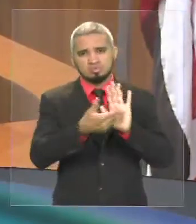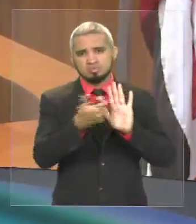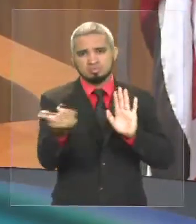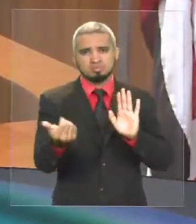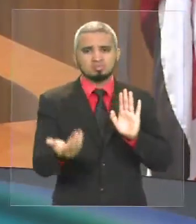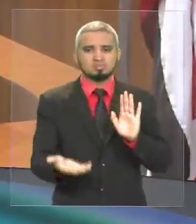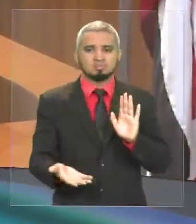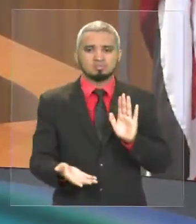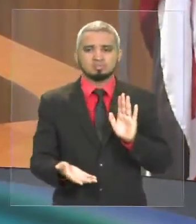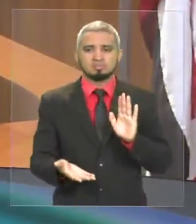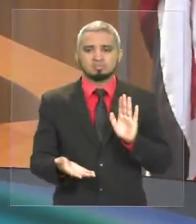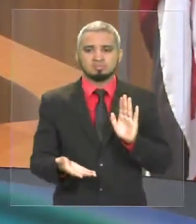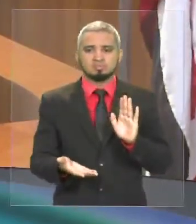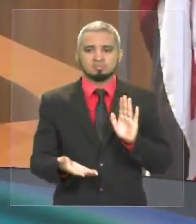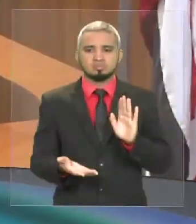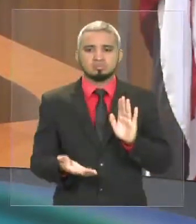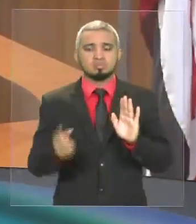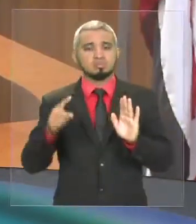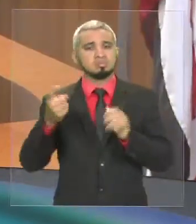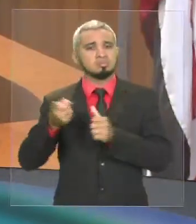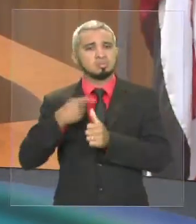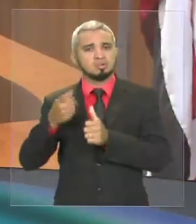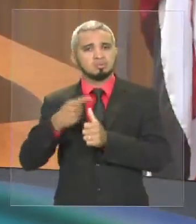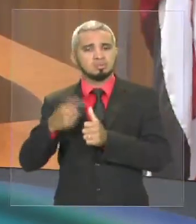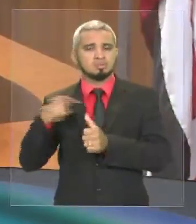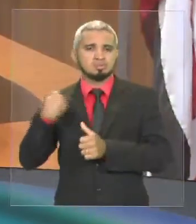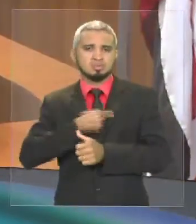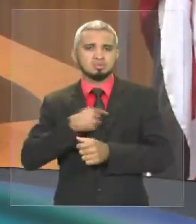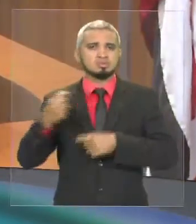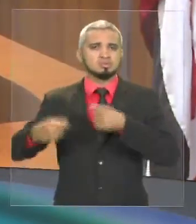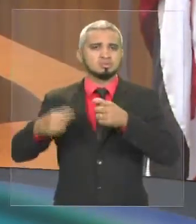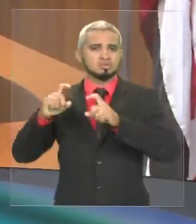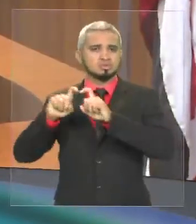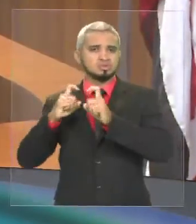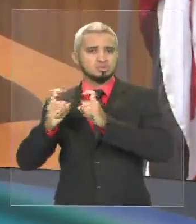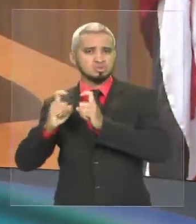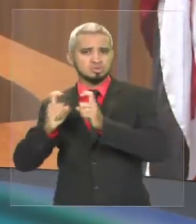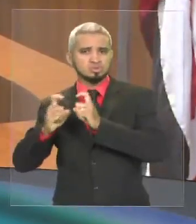antes, para que seja discutido junto com a Federação dos Municípios do Maranhão, senhor presidente.